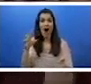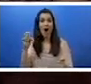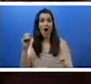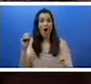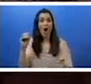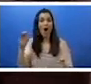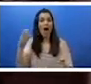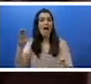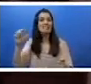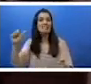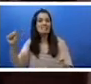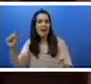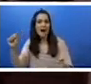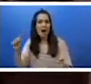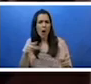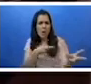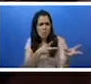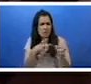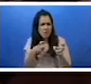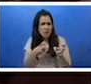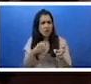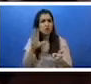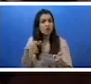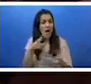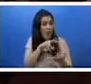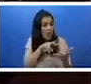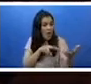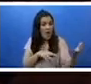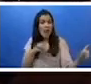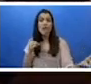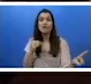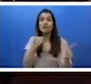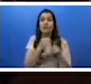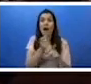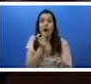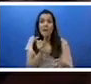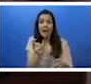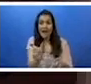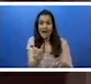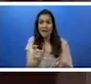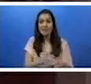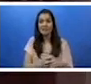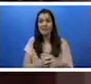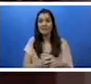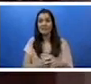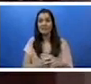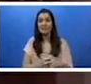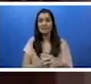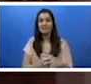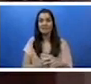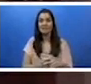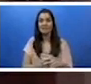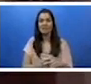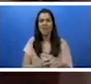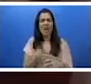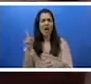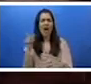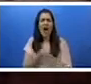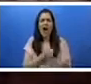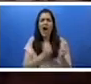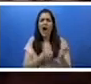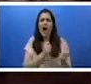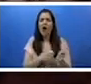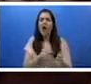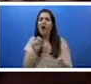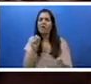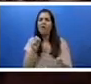Carroça. Vocês perceberam que vocês já estão lendo, identificando as palavras? É isso que a gente quer. O desenho da carroça, e